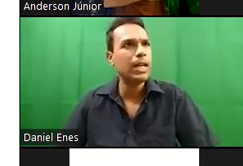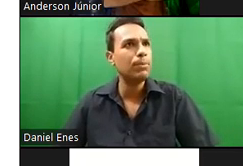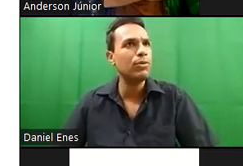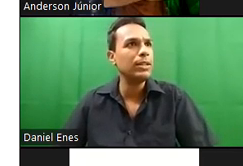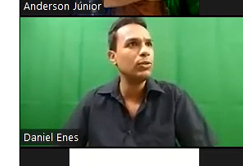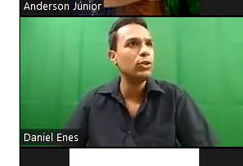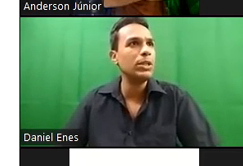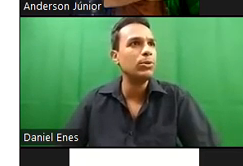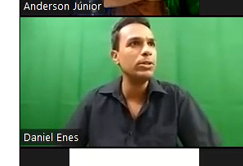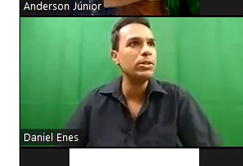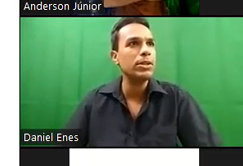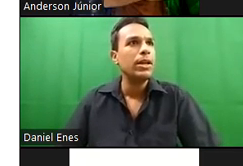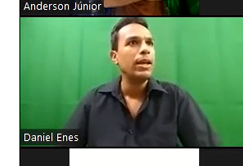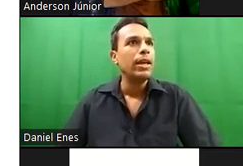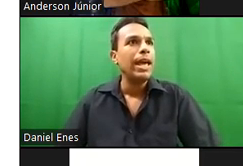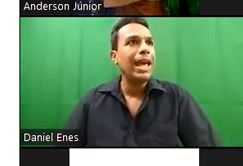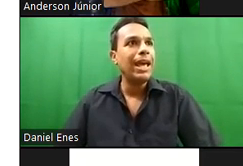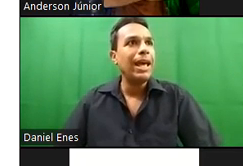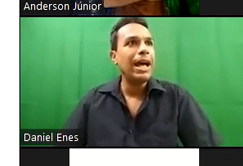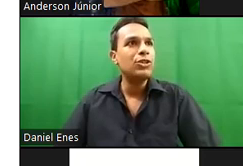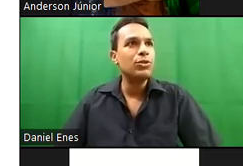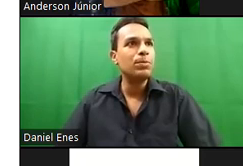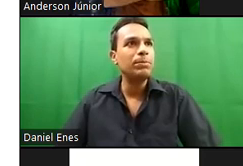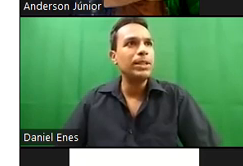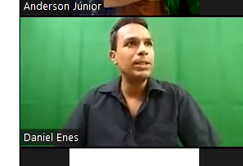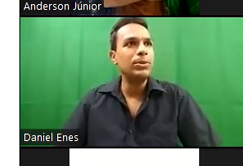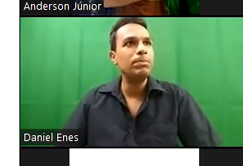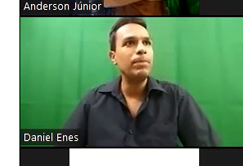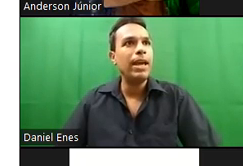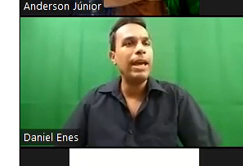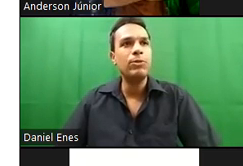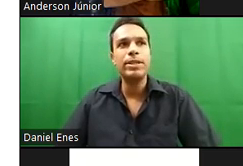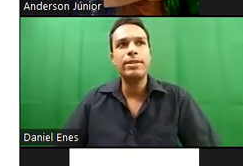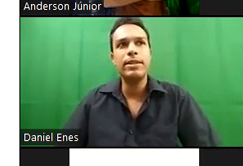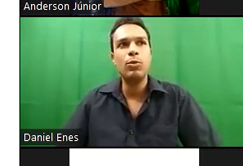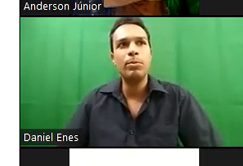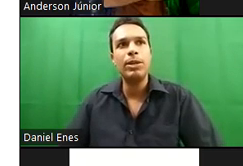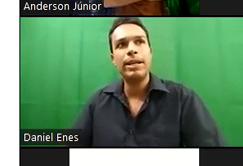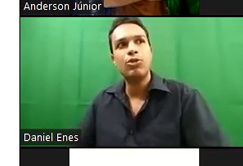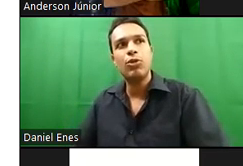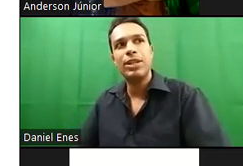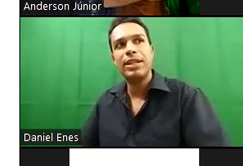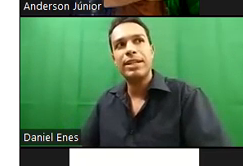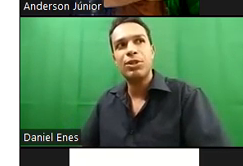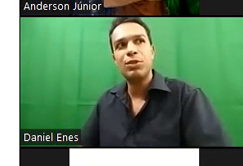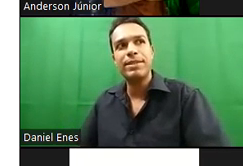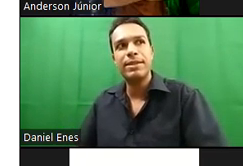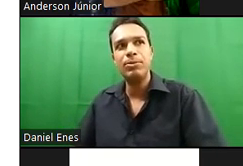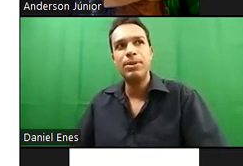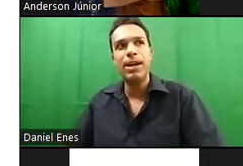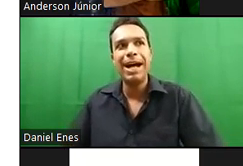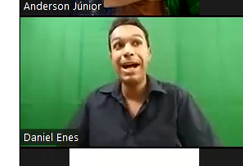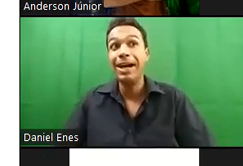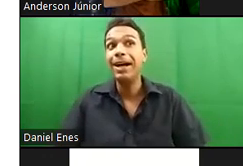foi aprovada em 2002, artigo 1º, é reconhecida como meio legal de comunicação e